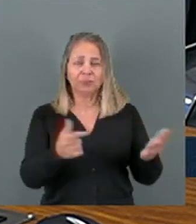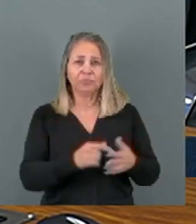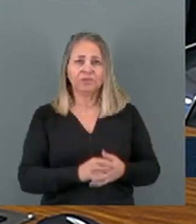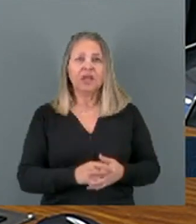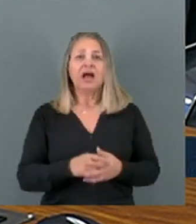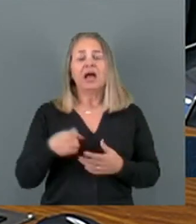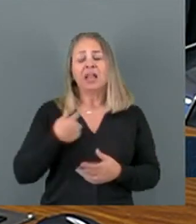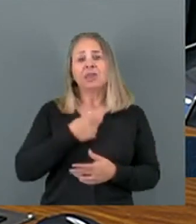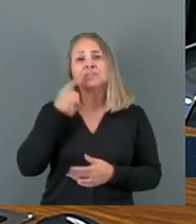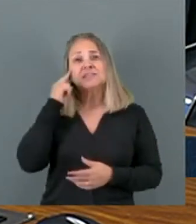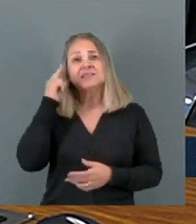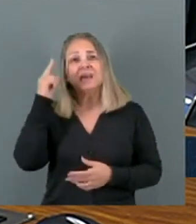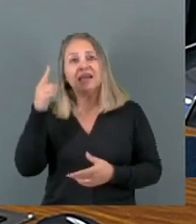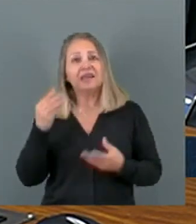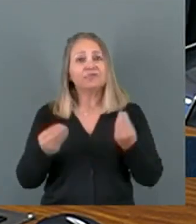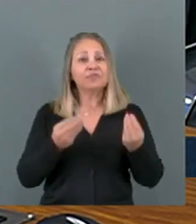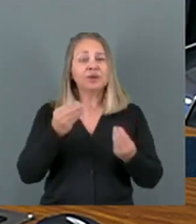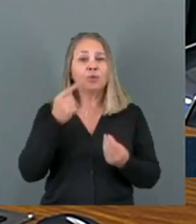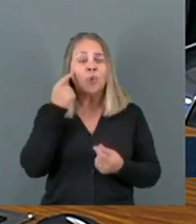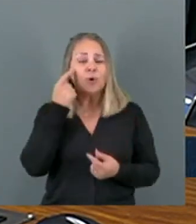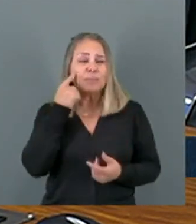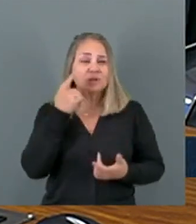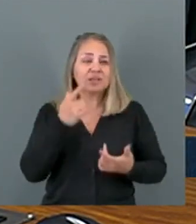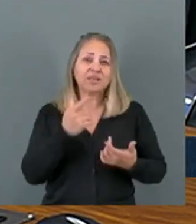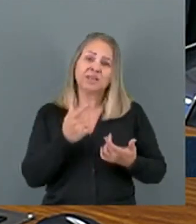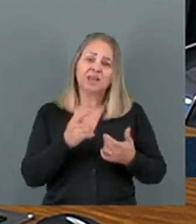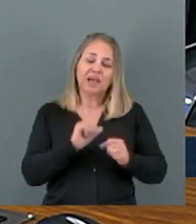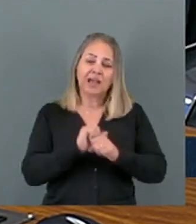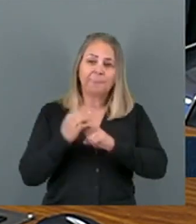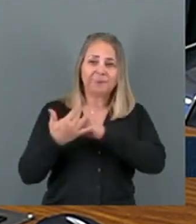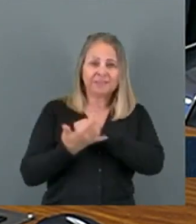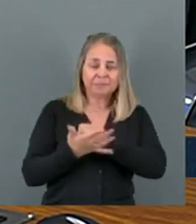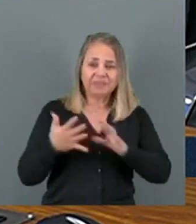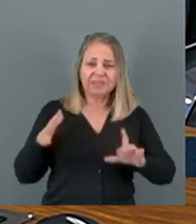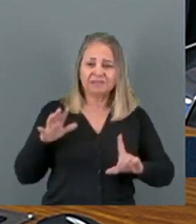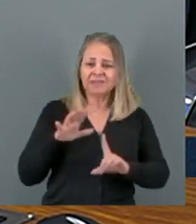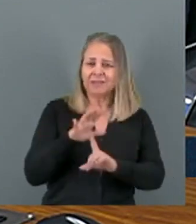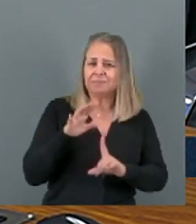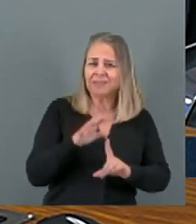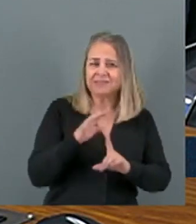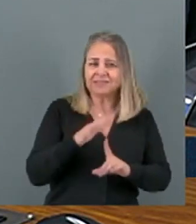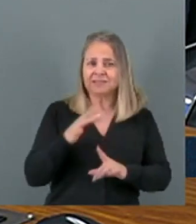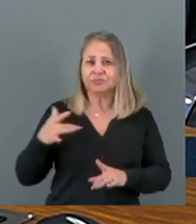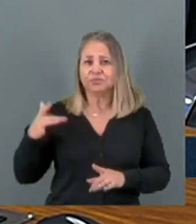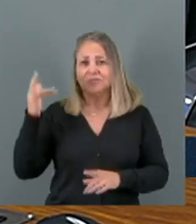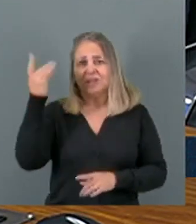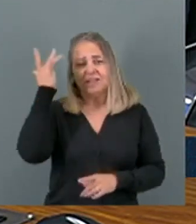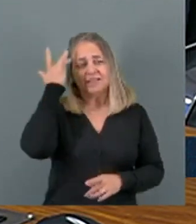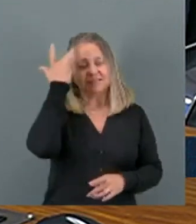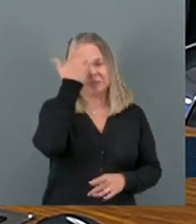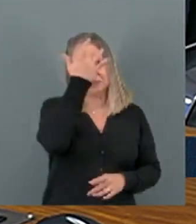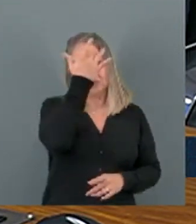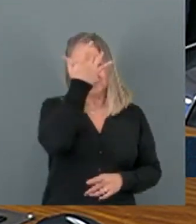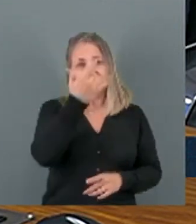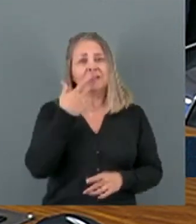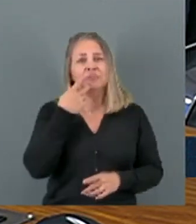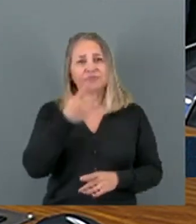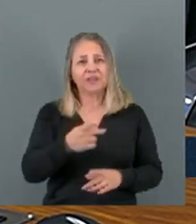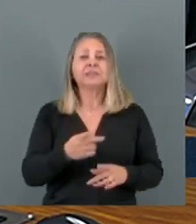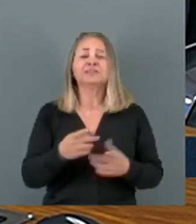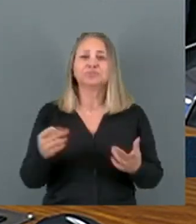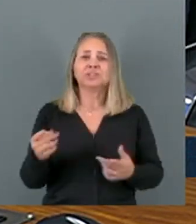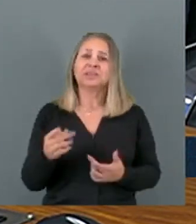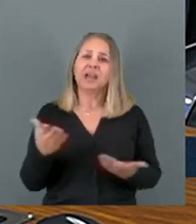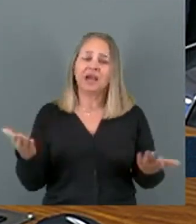ideia foi avaliar como, de que fato, a pandemia estaria impactando no acesso à saúde mental, e nós já chamamos isso a nova pandemia, a próxima pandemia,